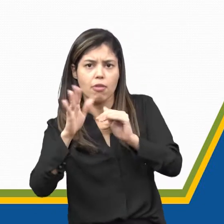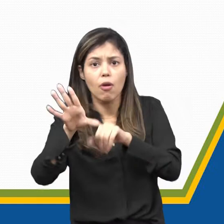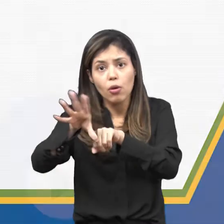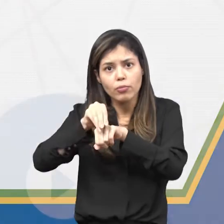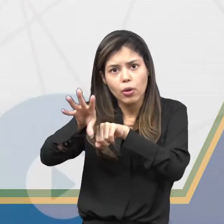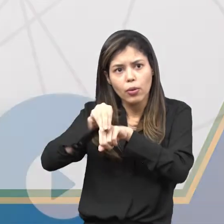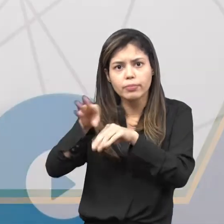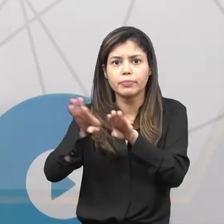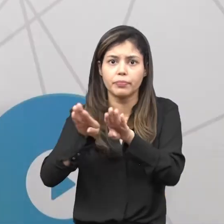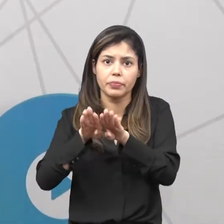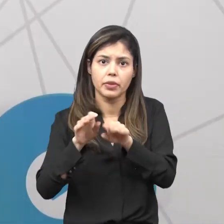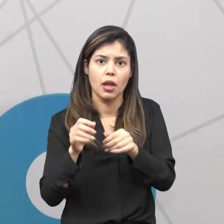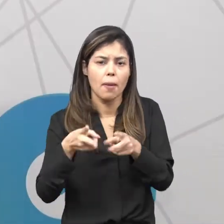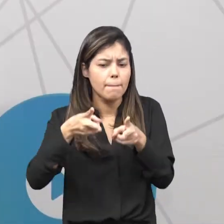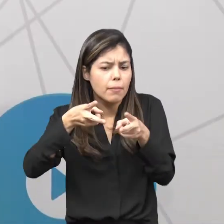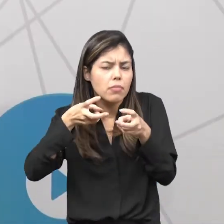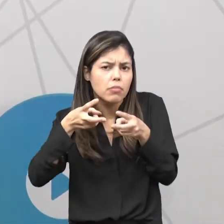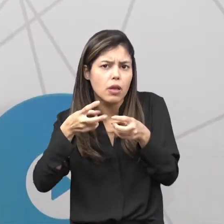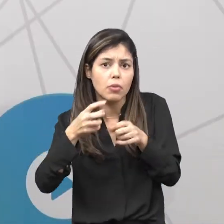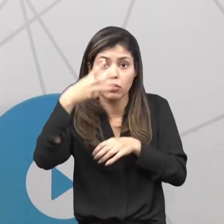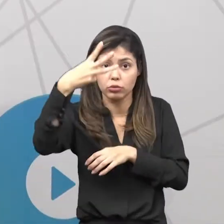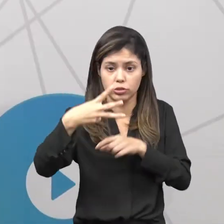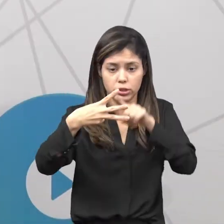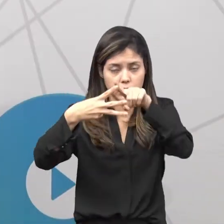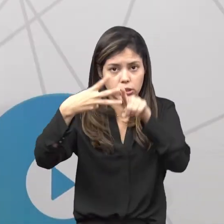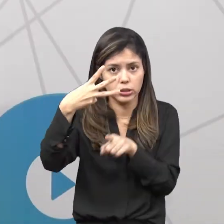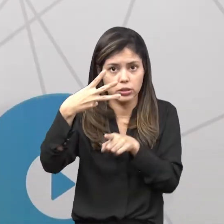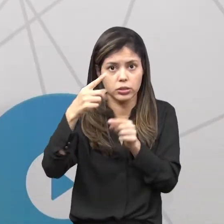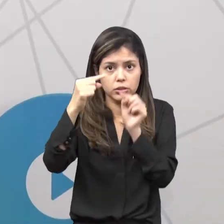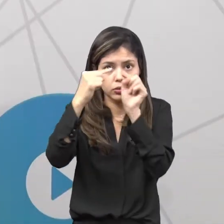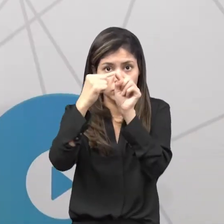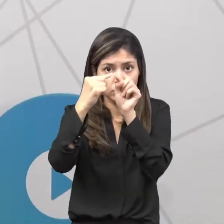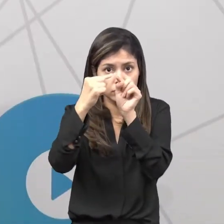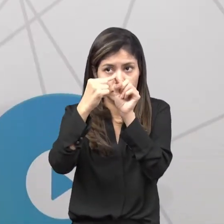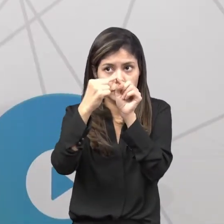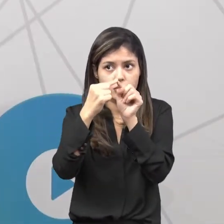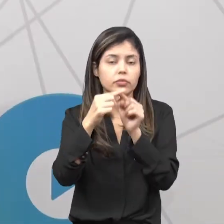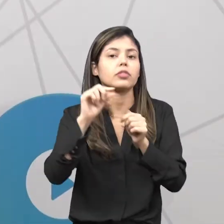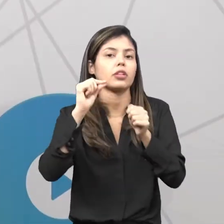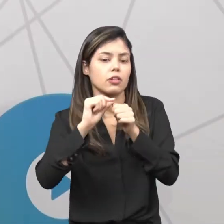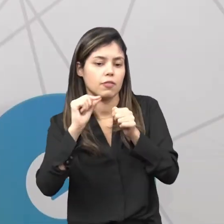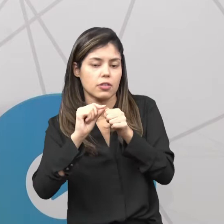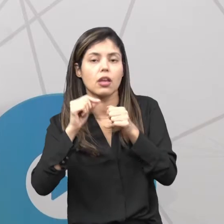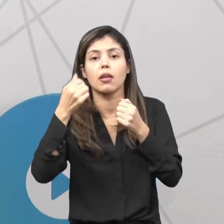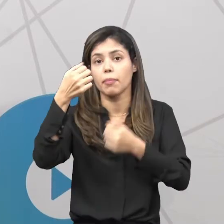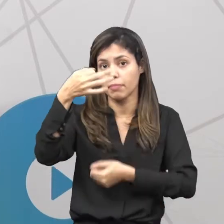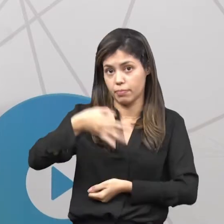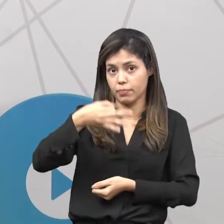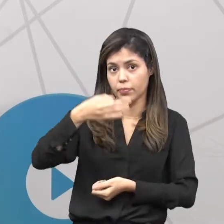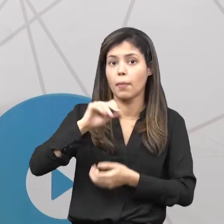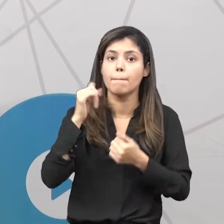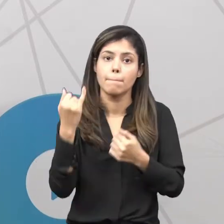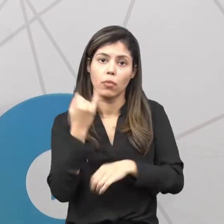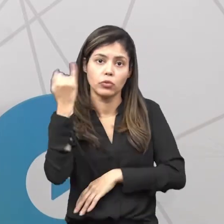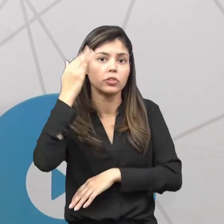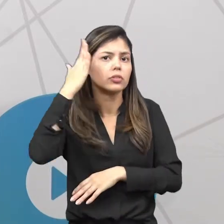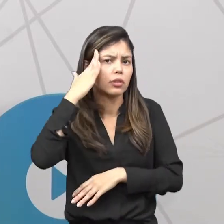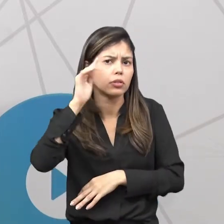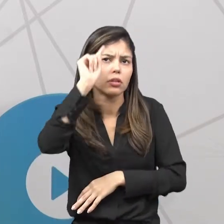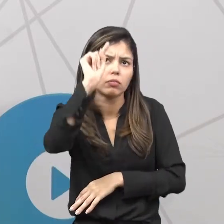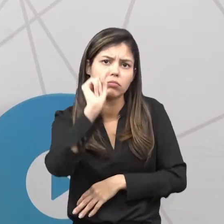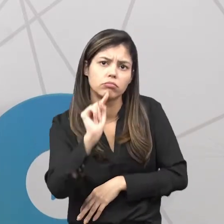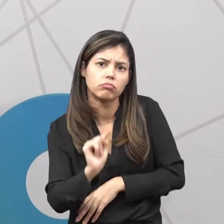que há uma conexão entre esses três itens e se fazem necessário. E a gente precisa entender o que é